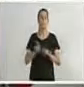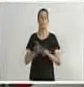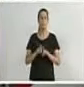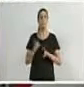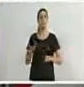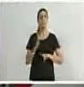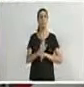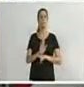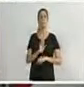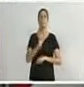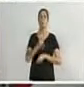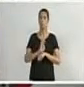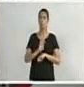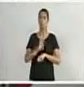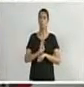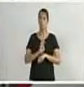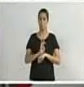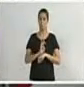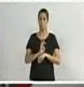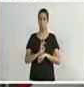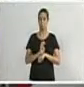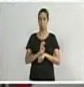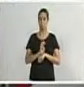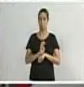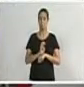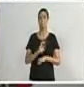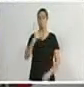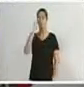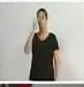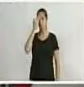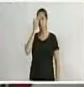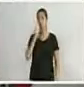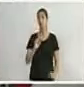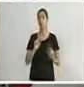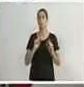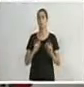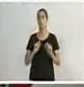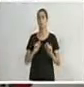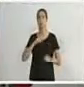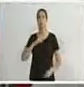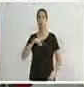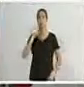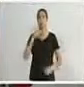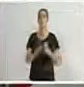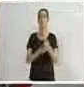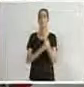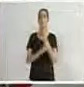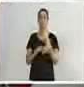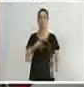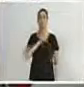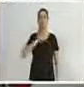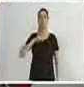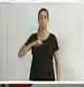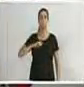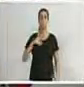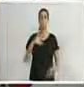com o Estado, no sentido de que nós possamos ter mais segurança pública, no